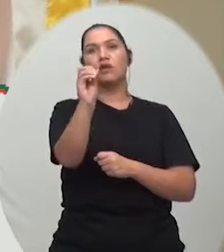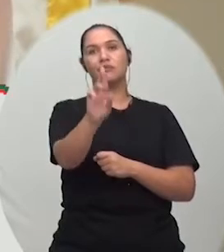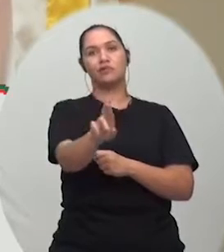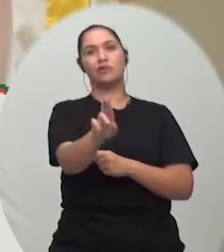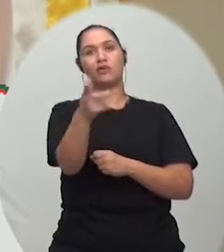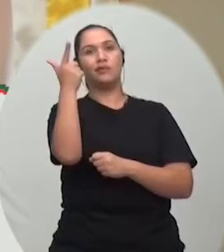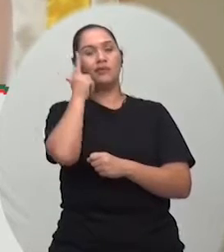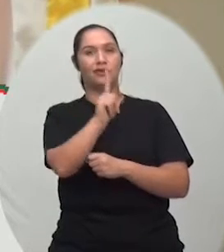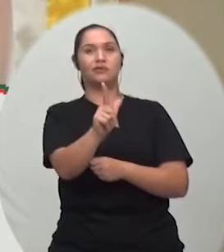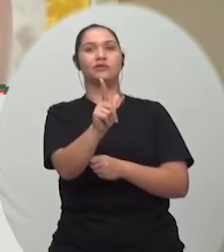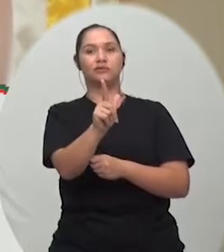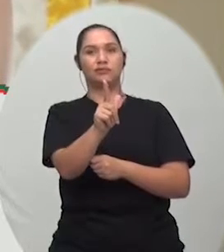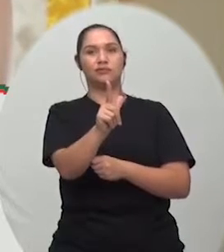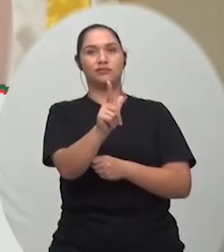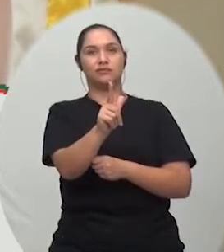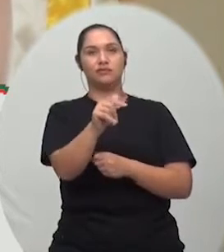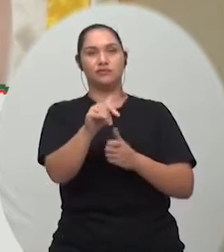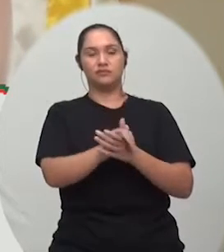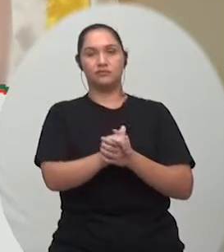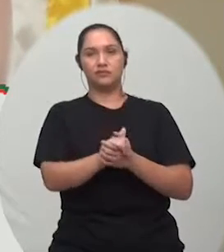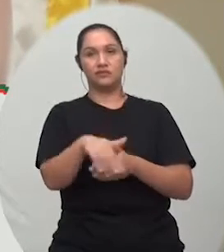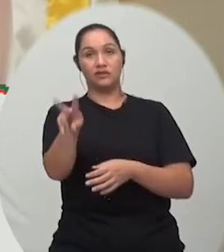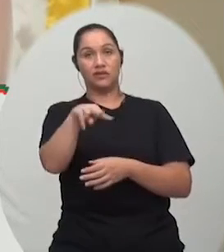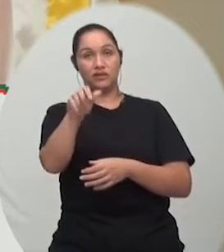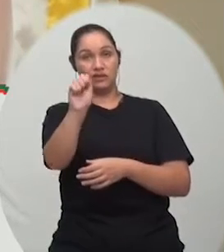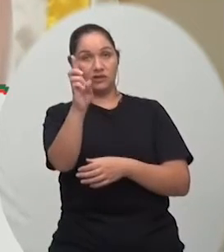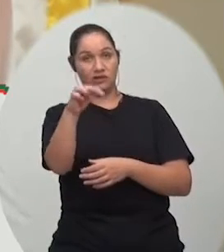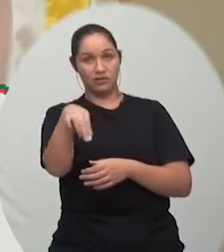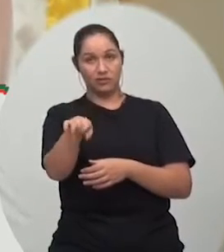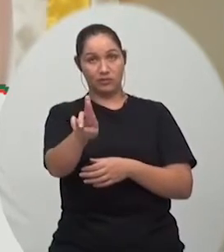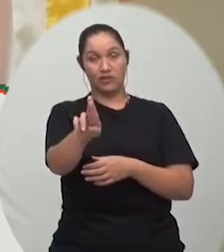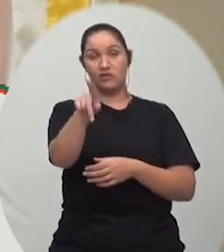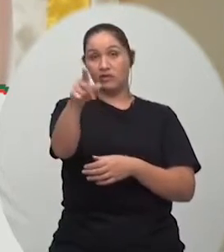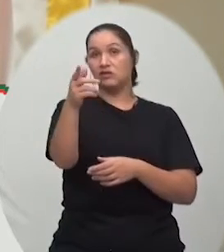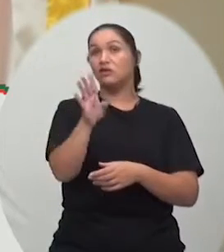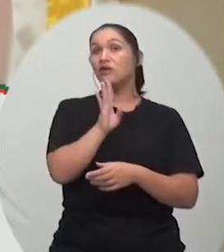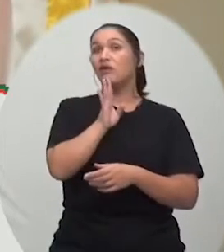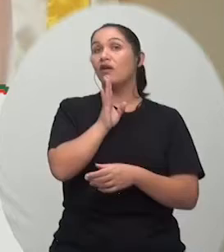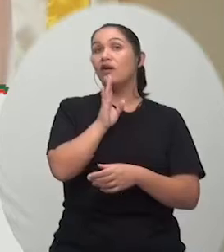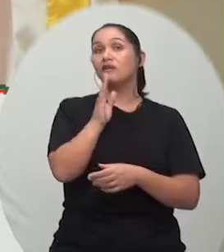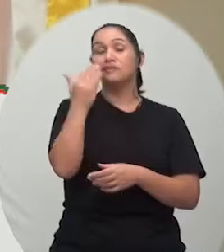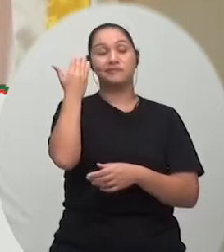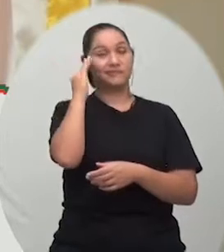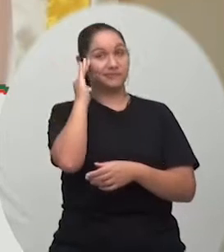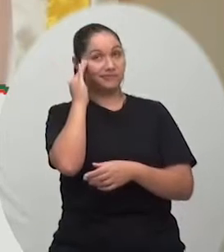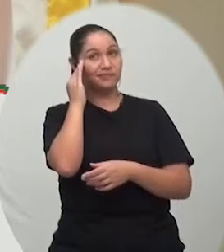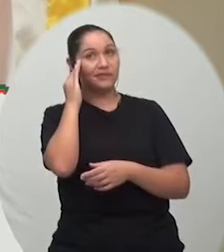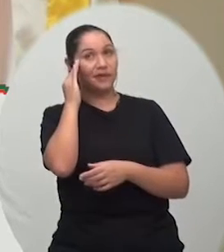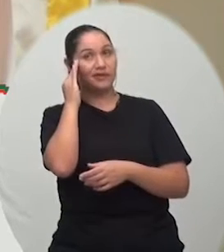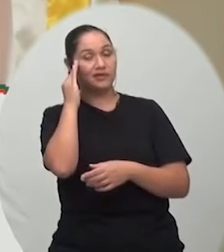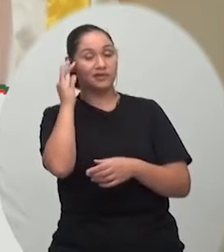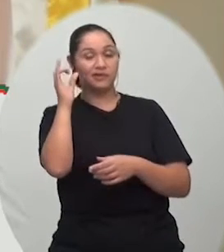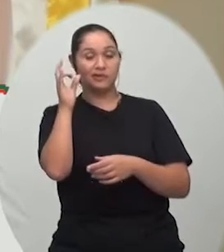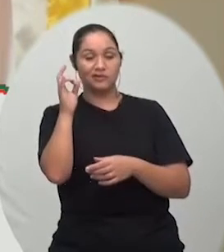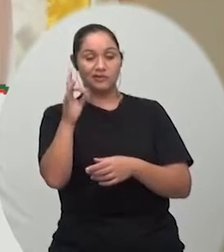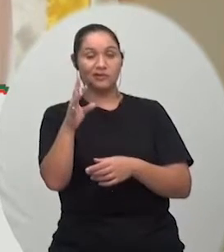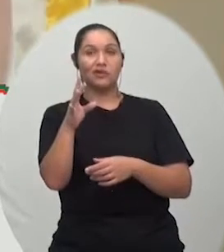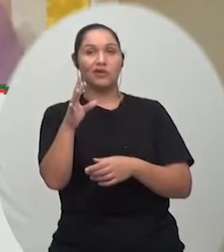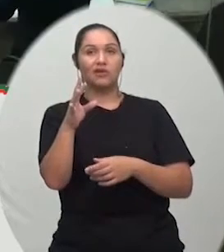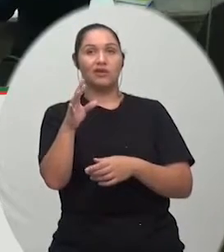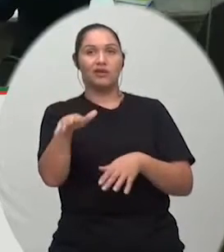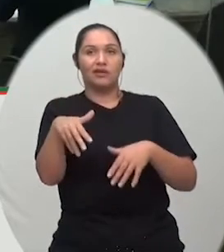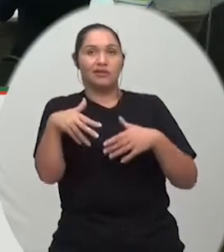um 4x4, viu, vereador Ademir, tu que conhece bem essas máquinas, dá para andar naquele bairro lá, mas está difícil, né, então, por gentileza.